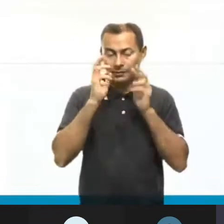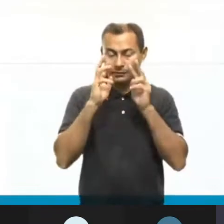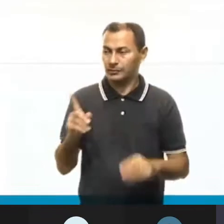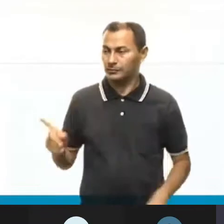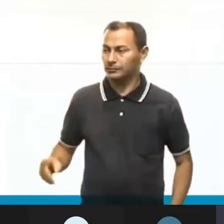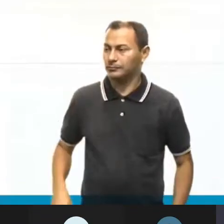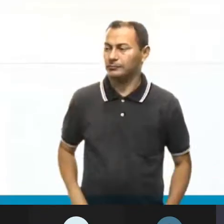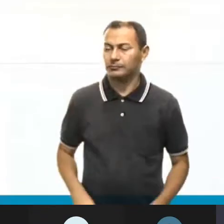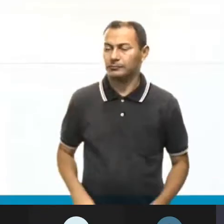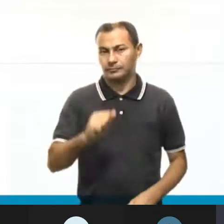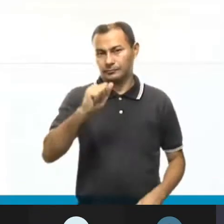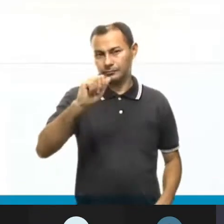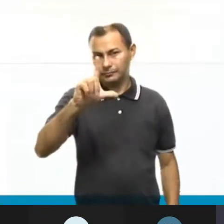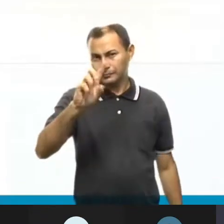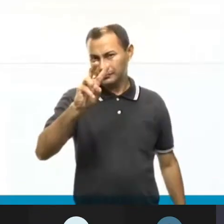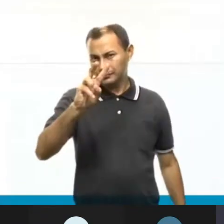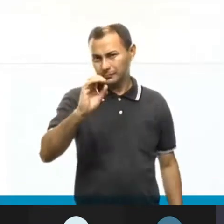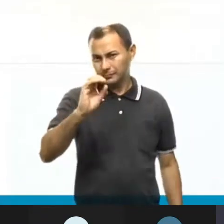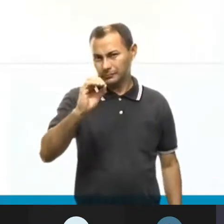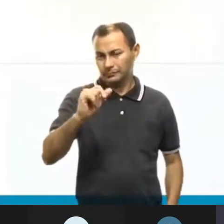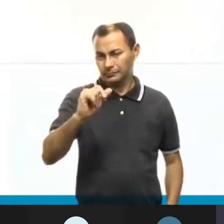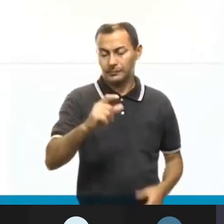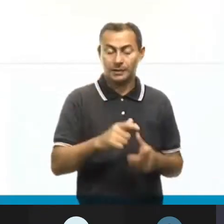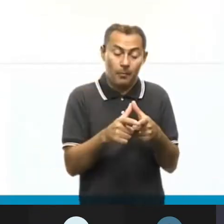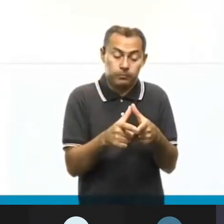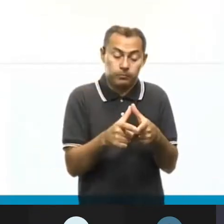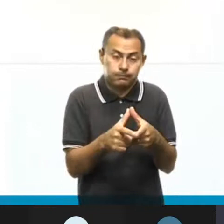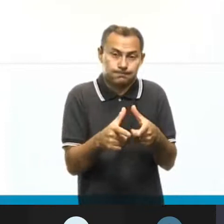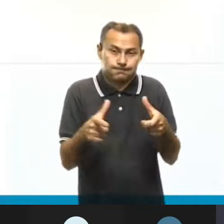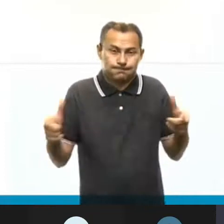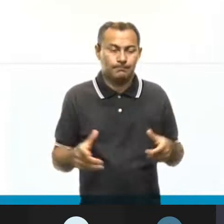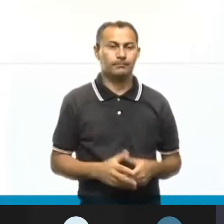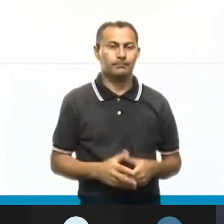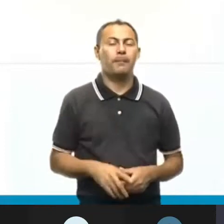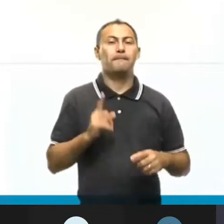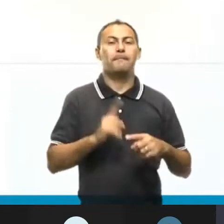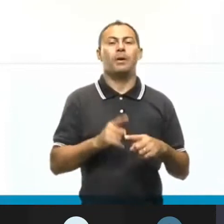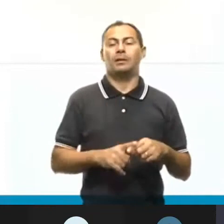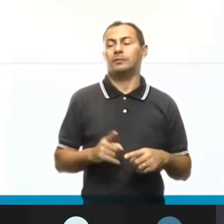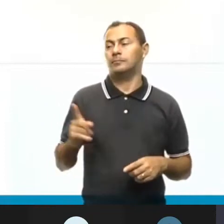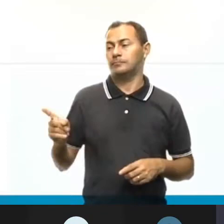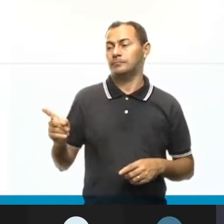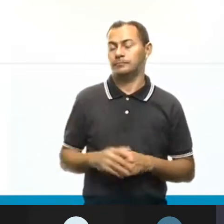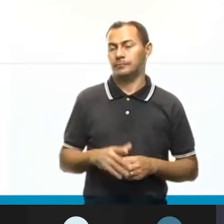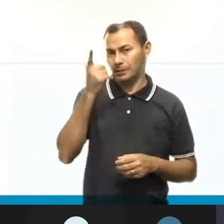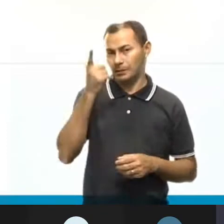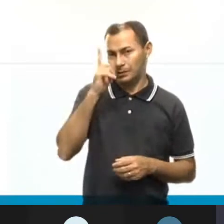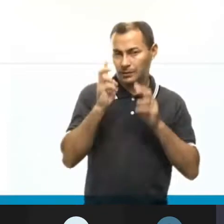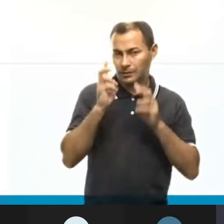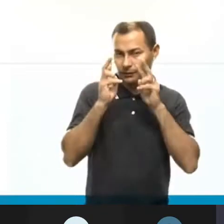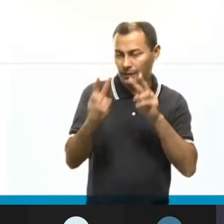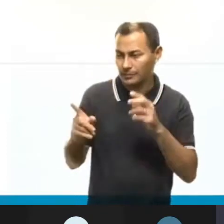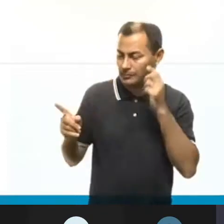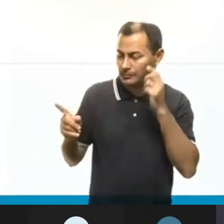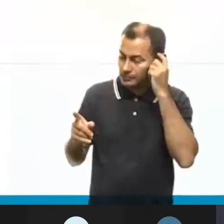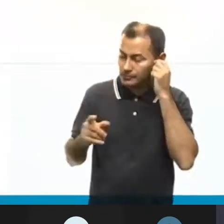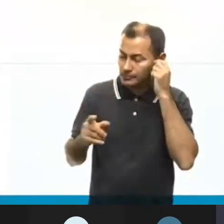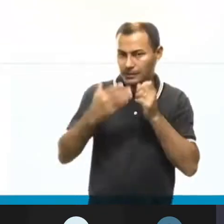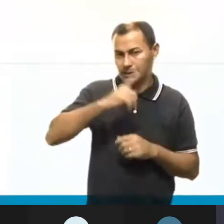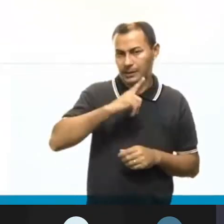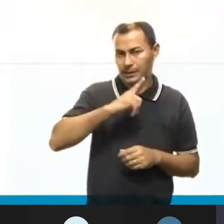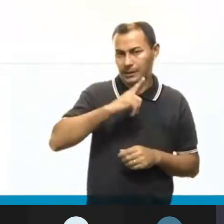aqui o alvéolo bem, né, no maior aumento que nós temos. Por quê? Porque aqui a gente consegue observar